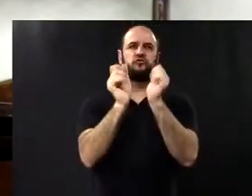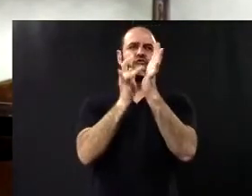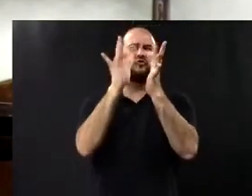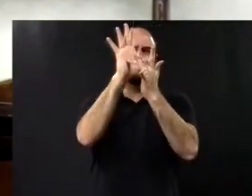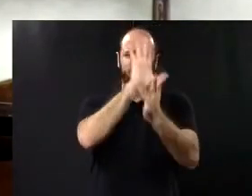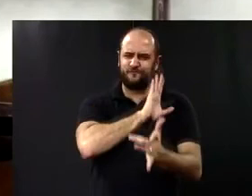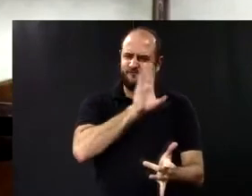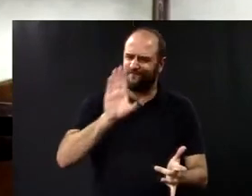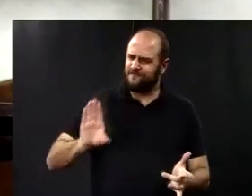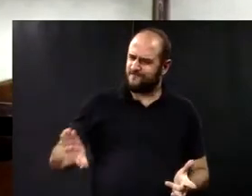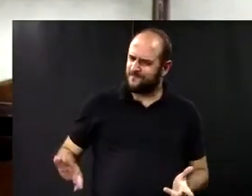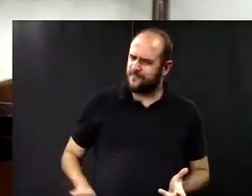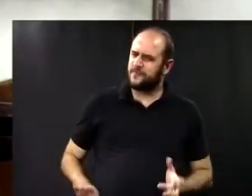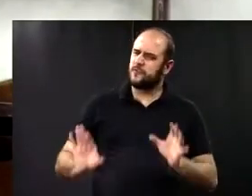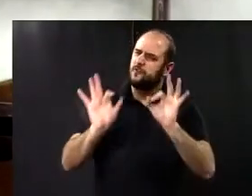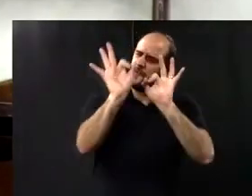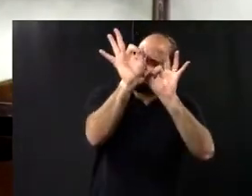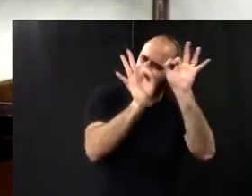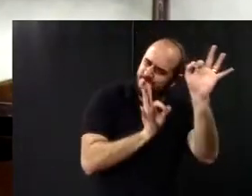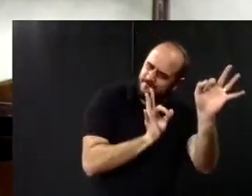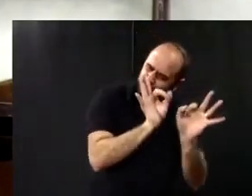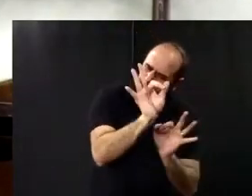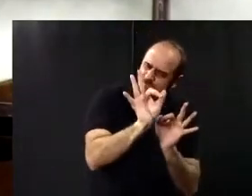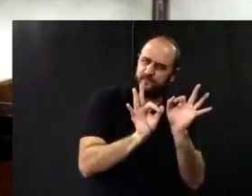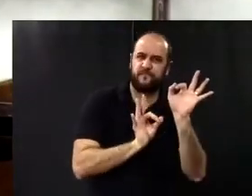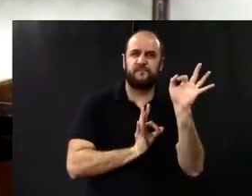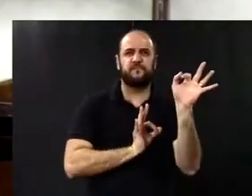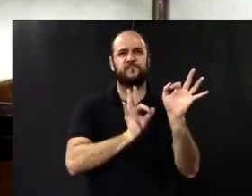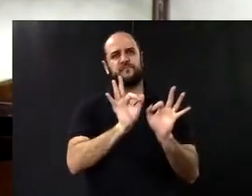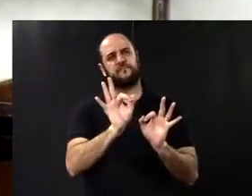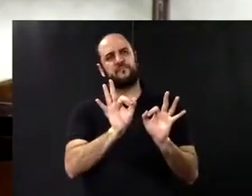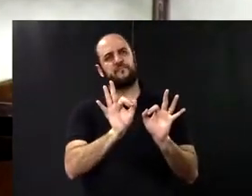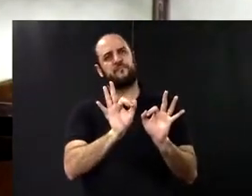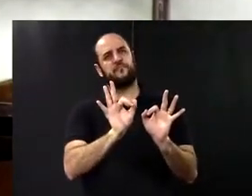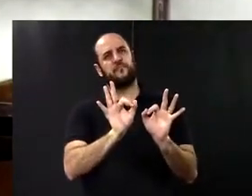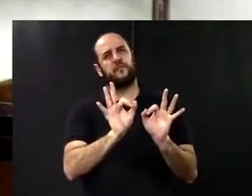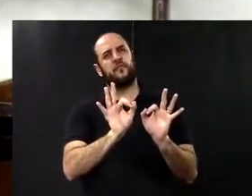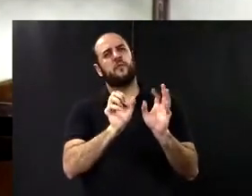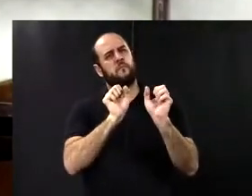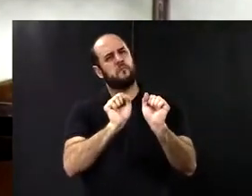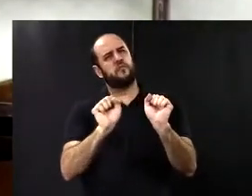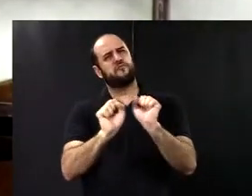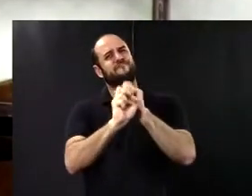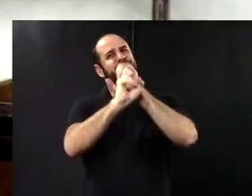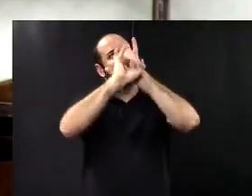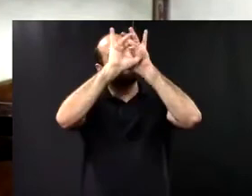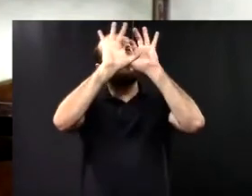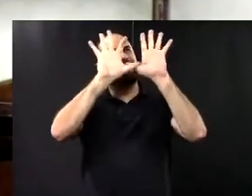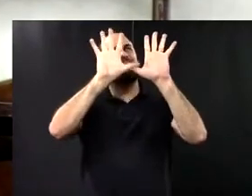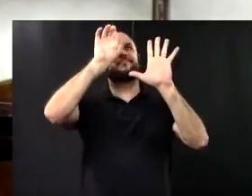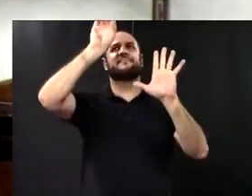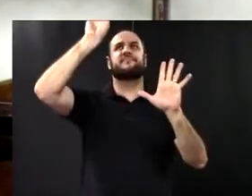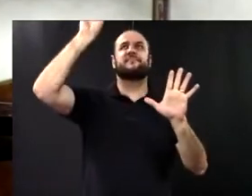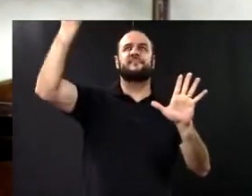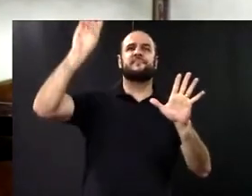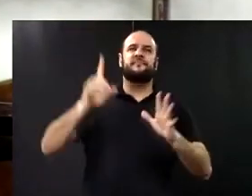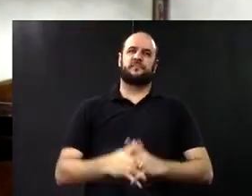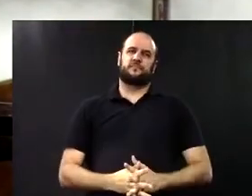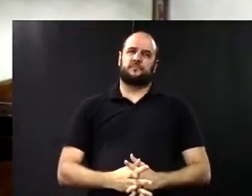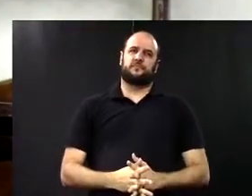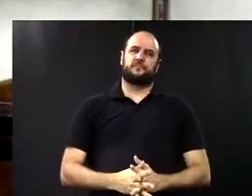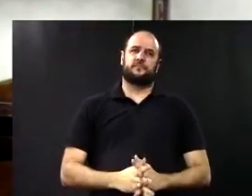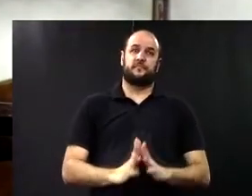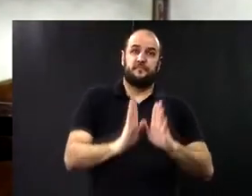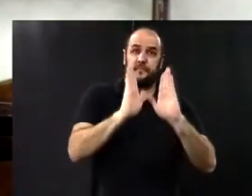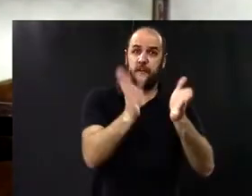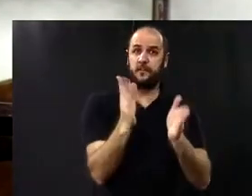Cristo, corrigidos para glorificar a Deus. Ou seja, agora